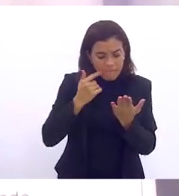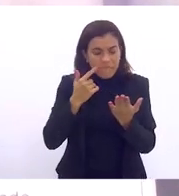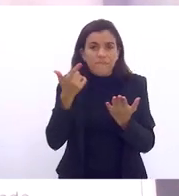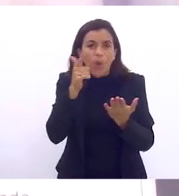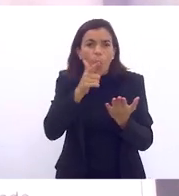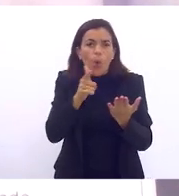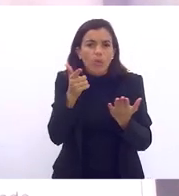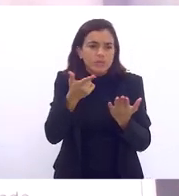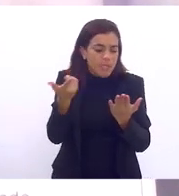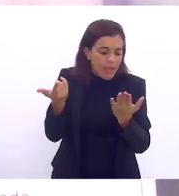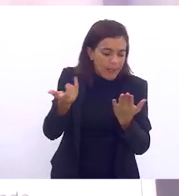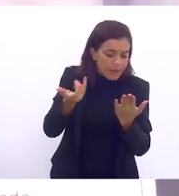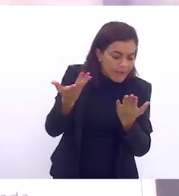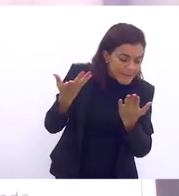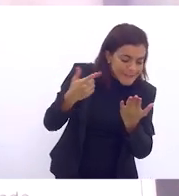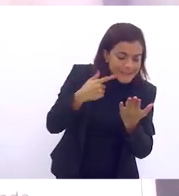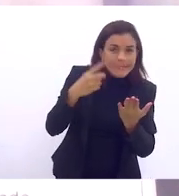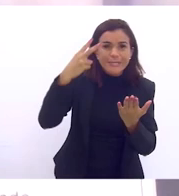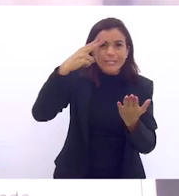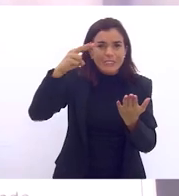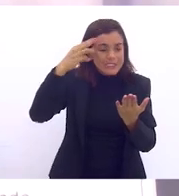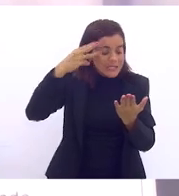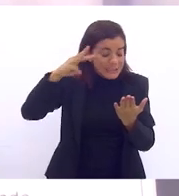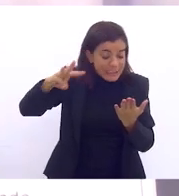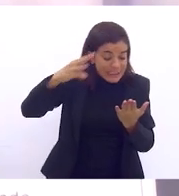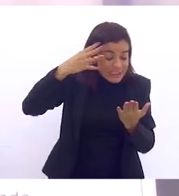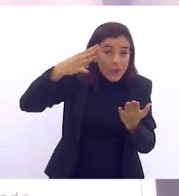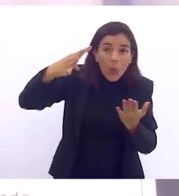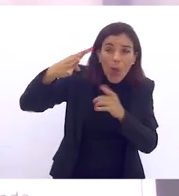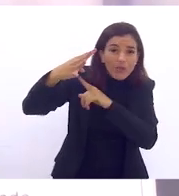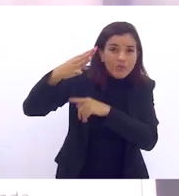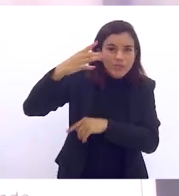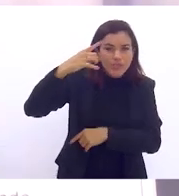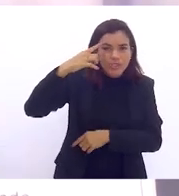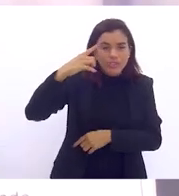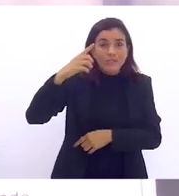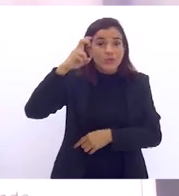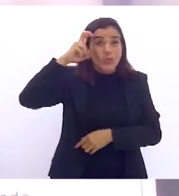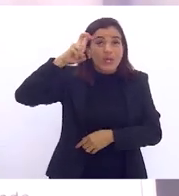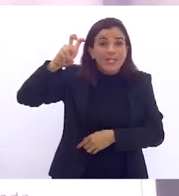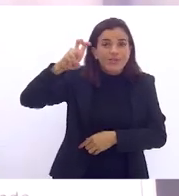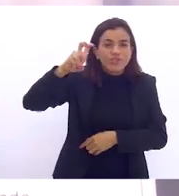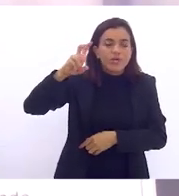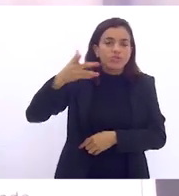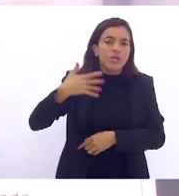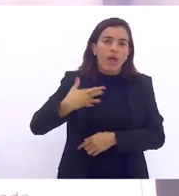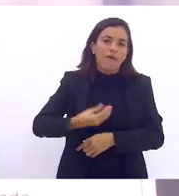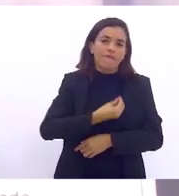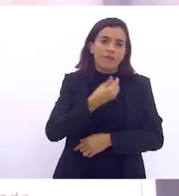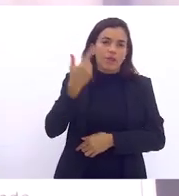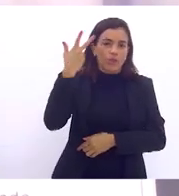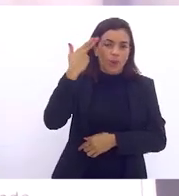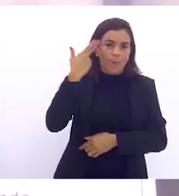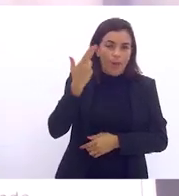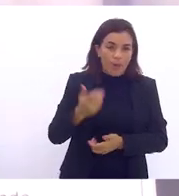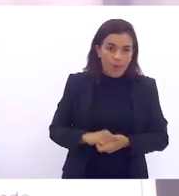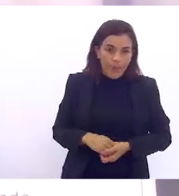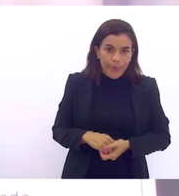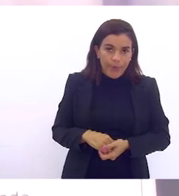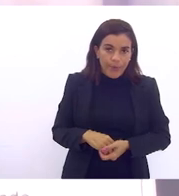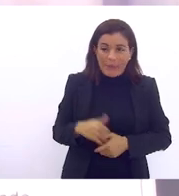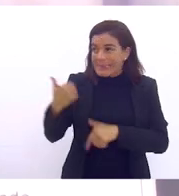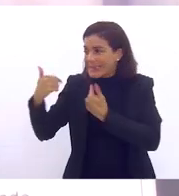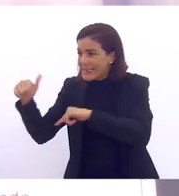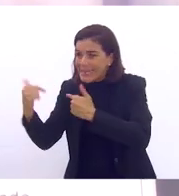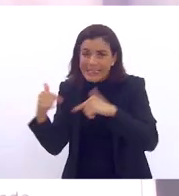consegue depois ele tenta consultar no segundo no terceiro no quarto e aí no quinto dia ele já voltou à rotina da vida dele voltou a rotina